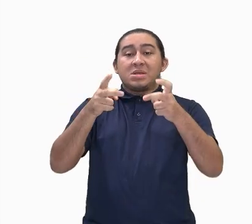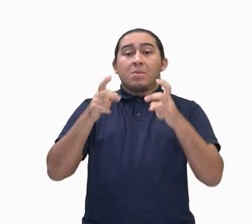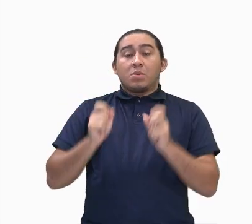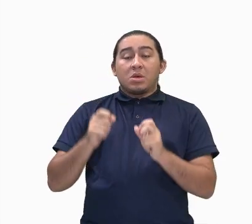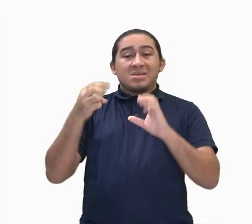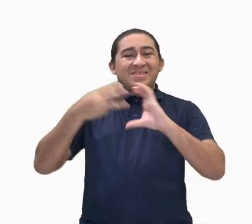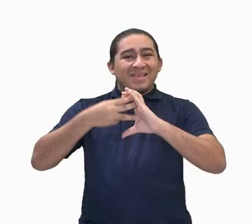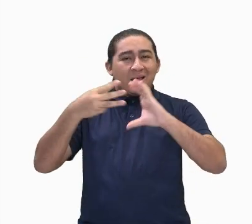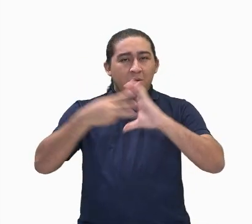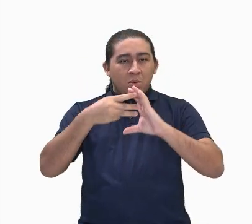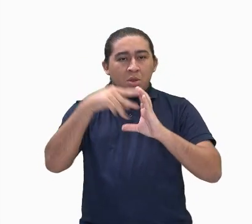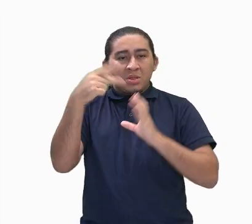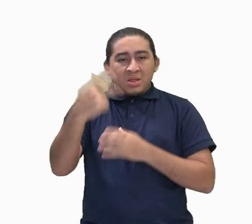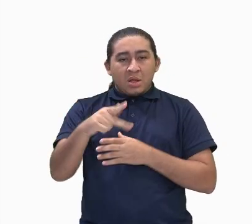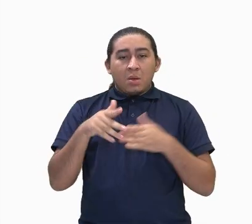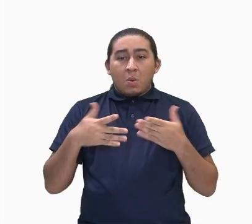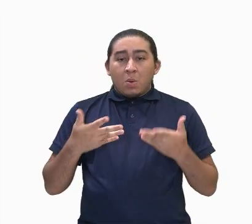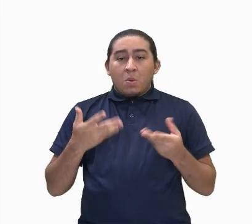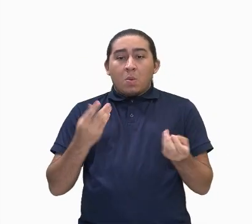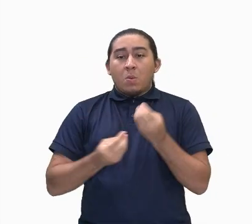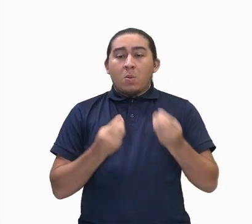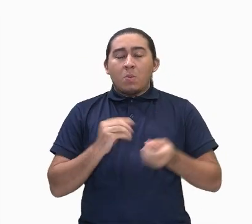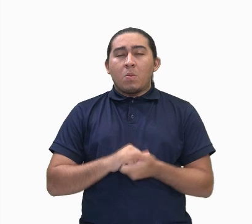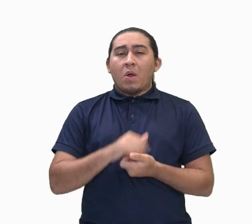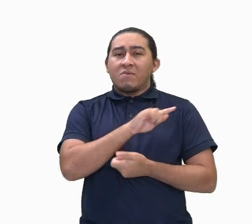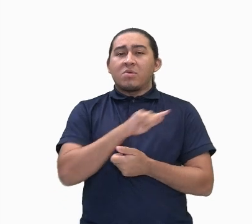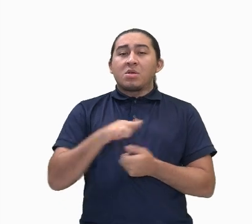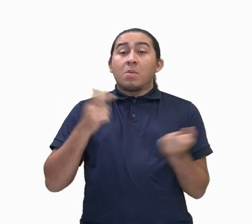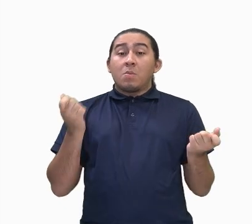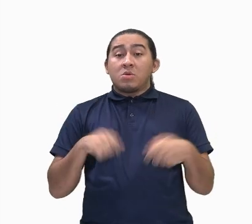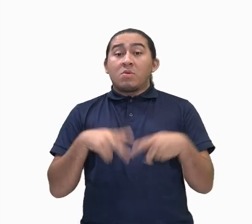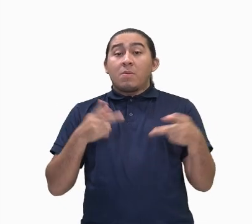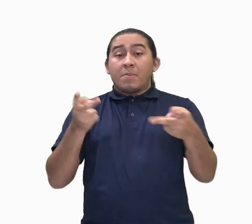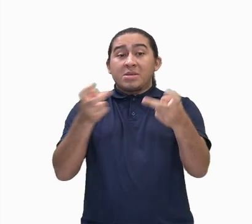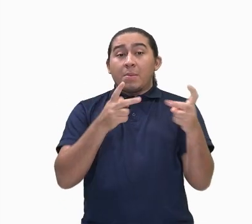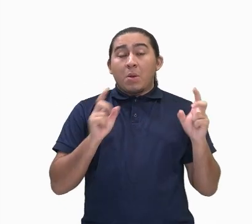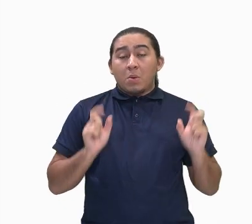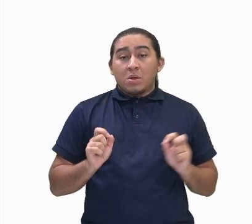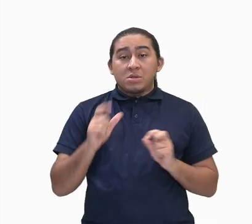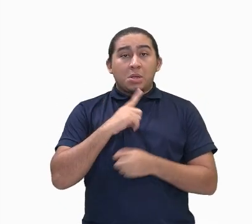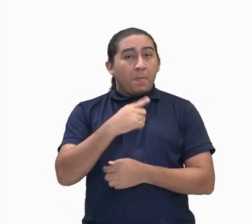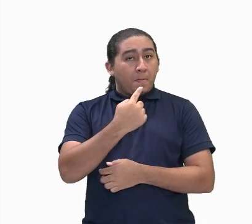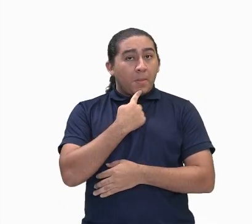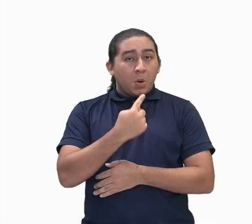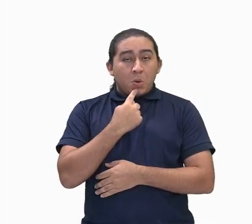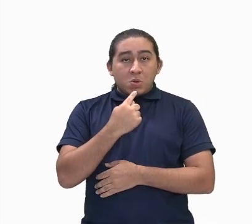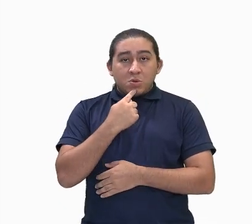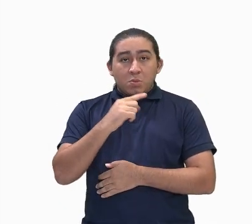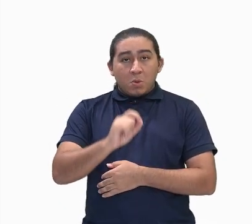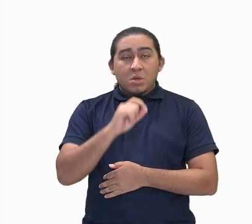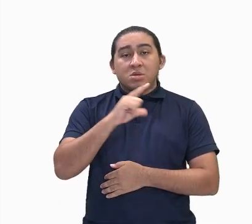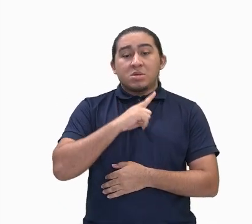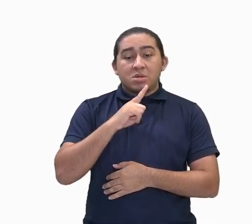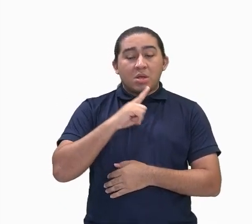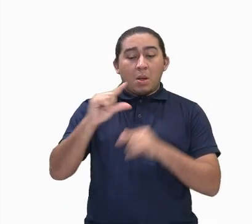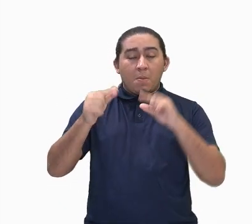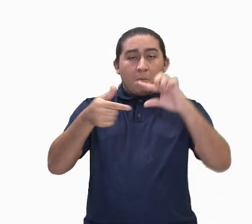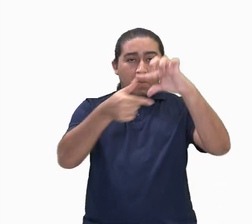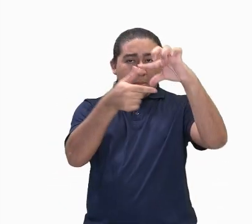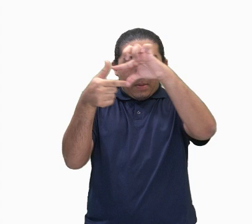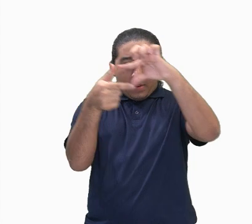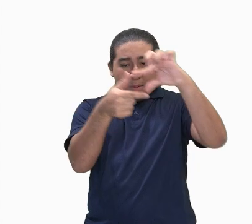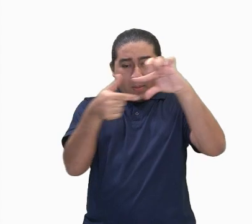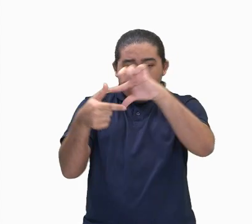né, do tecido epitelial. E aí você consegue visualizar que elas estão bem próximas umas às outras, né? Então,